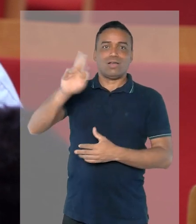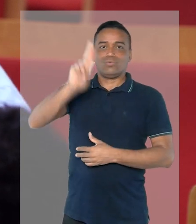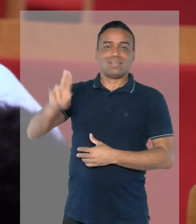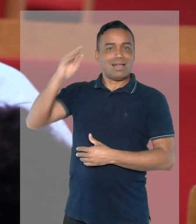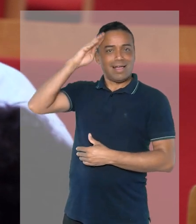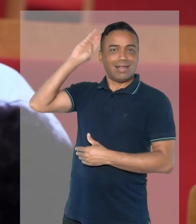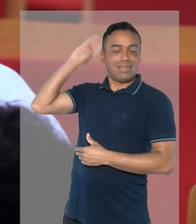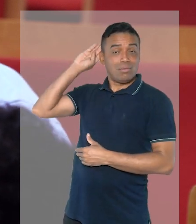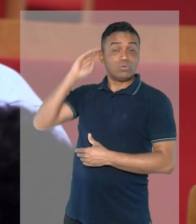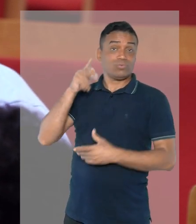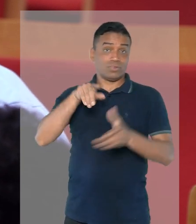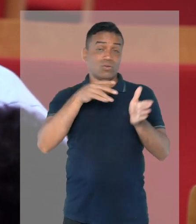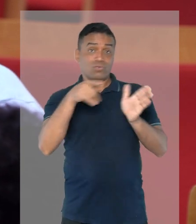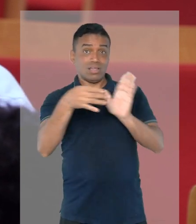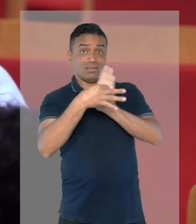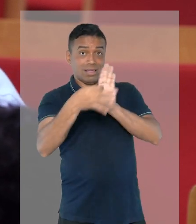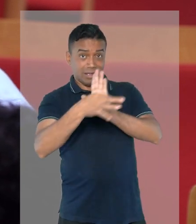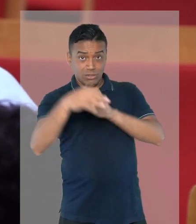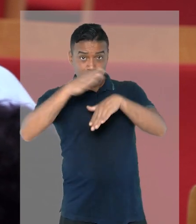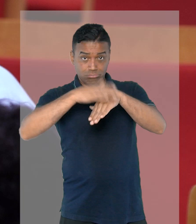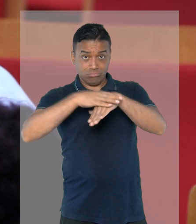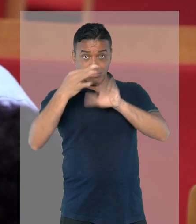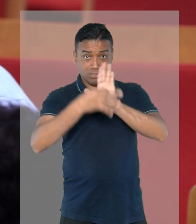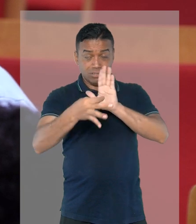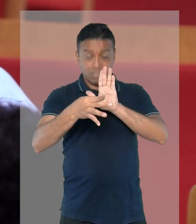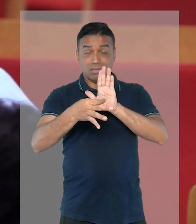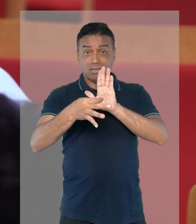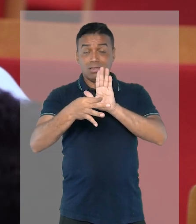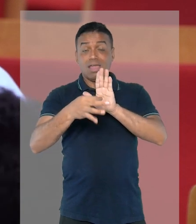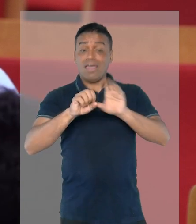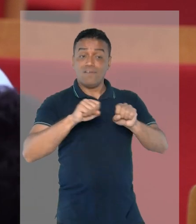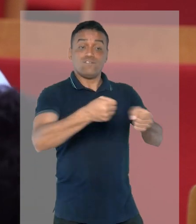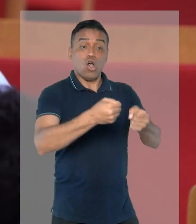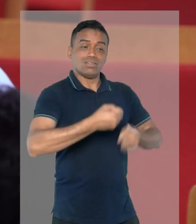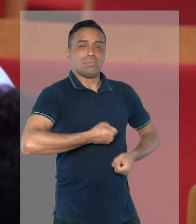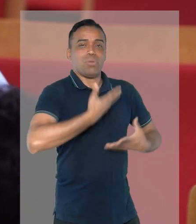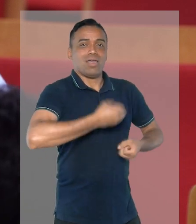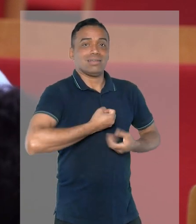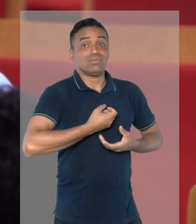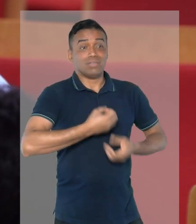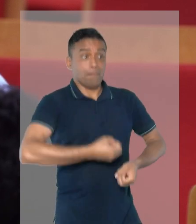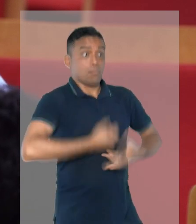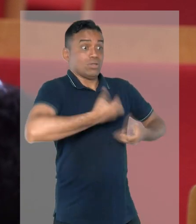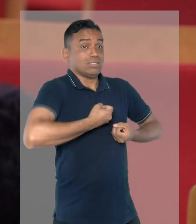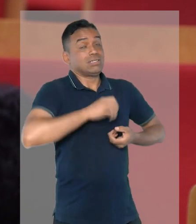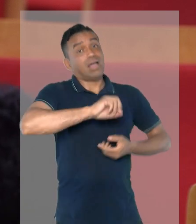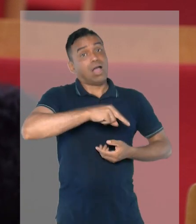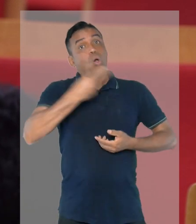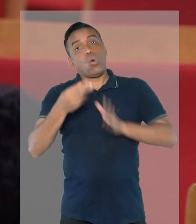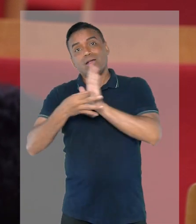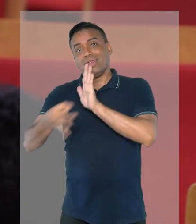através do Rafael crítico, se reforça o Rafael poeta. Se você está mais para poesia ou mais para o